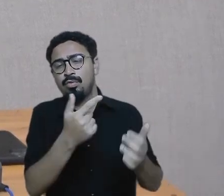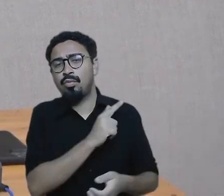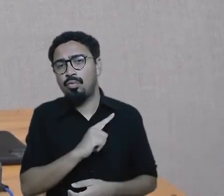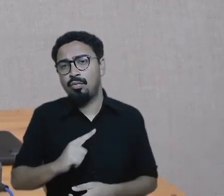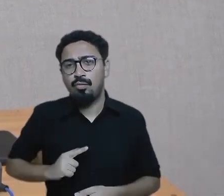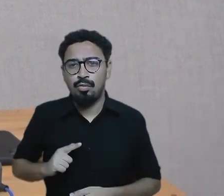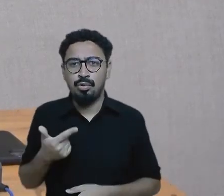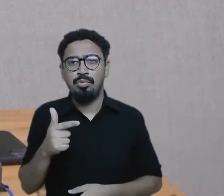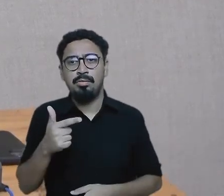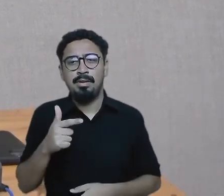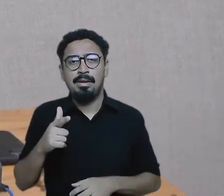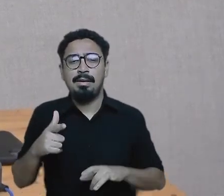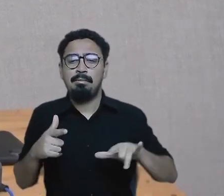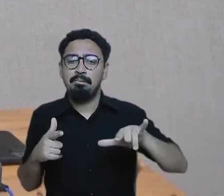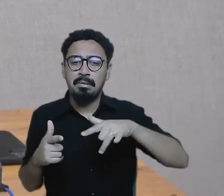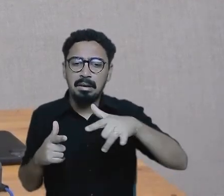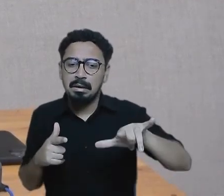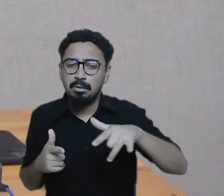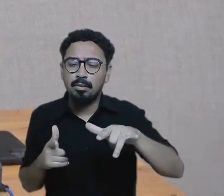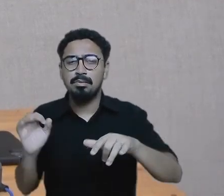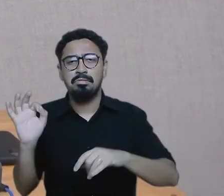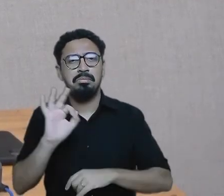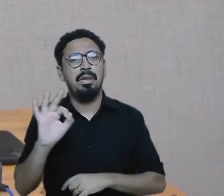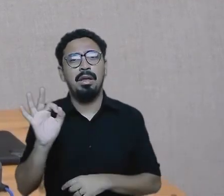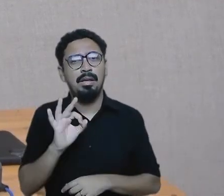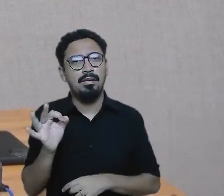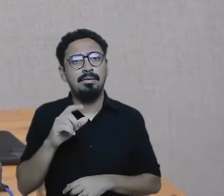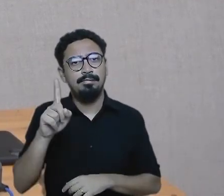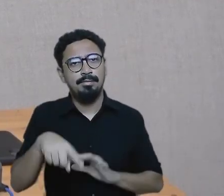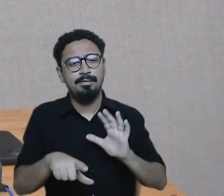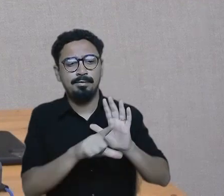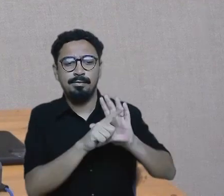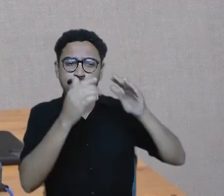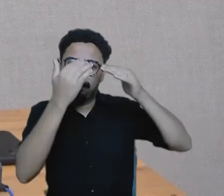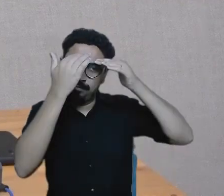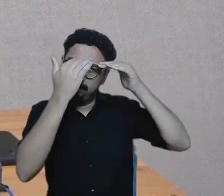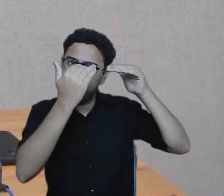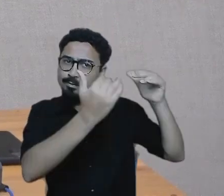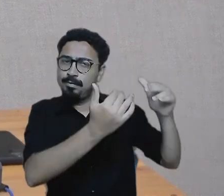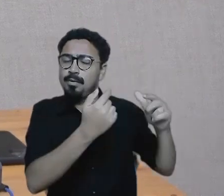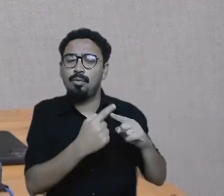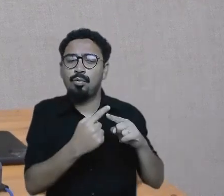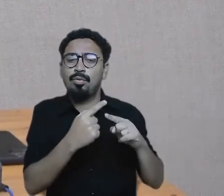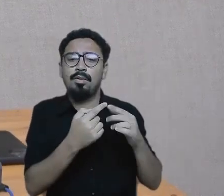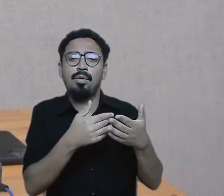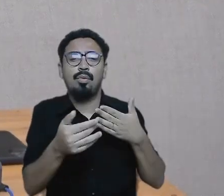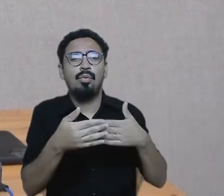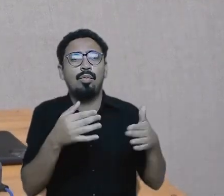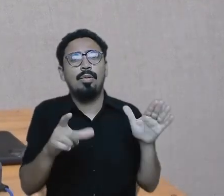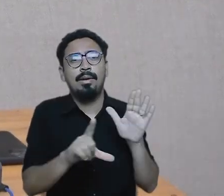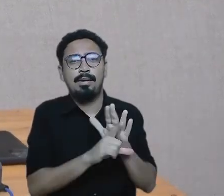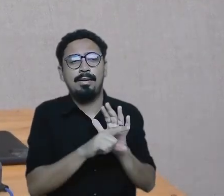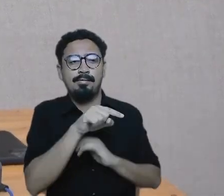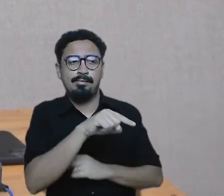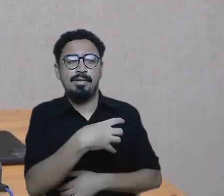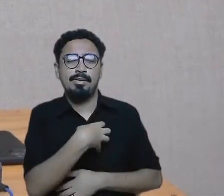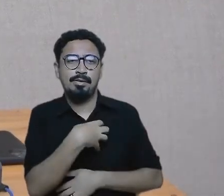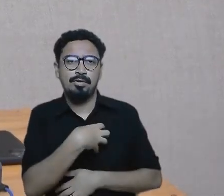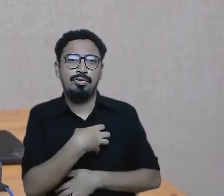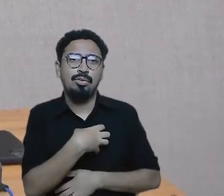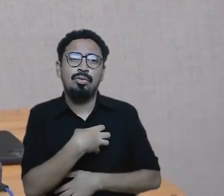manobra não tá fazendo nada fora de uma legislação Até mesmo porque qualquer legislação nesse sentido que envolva